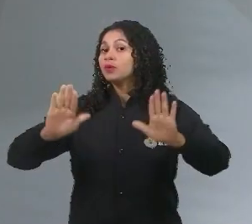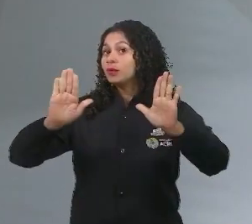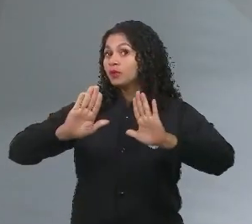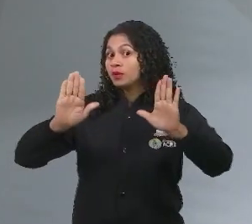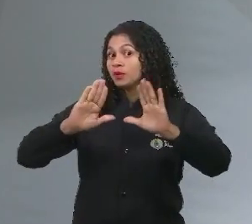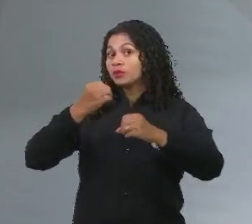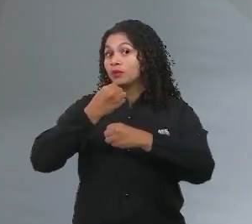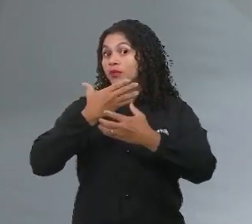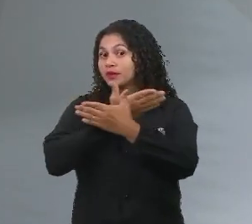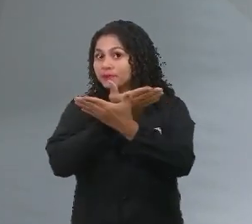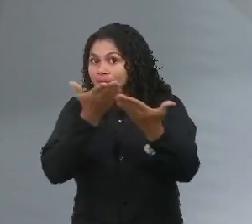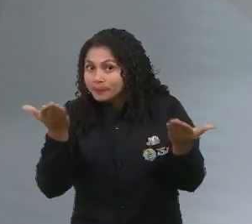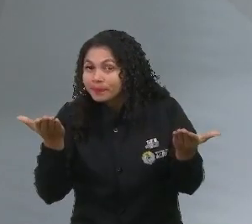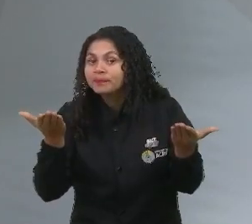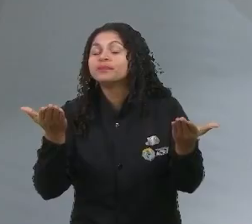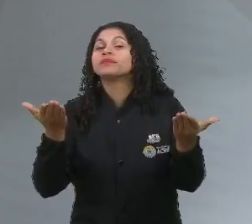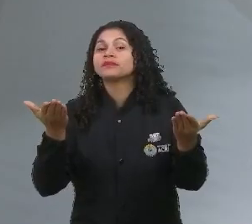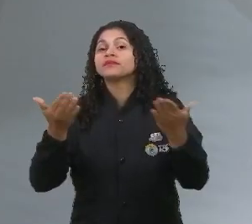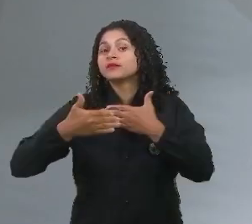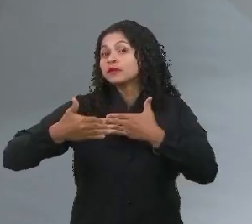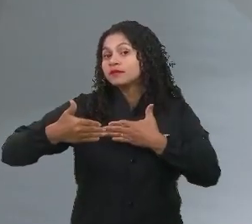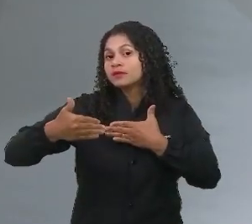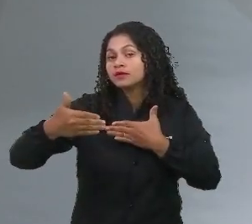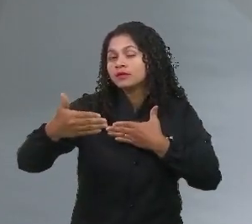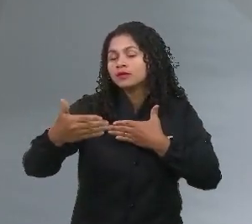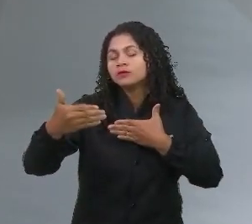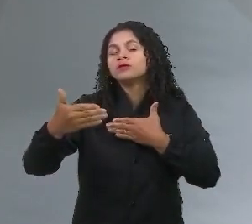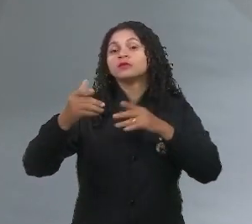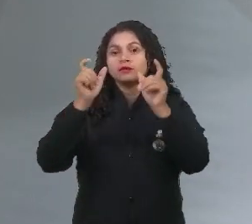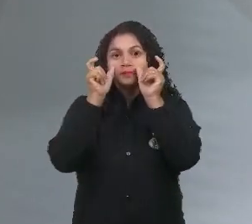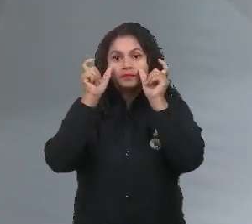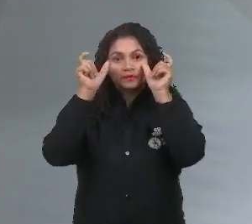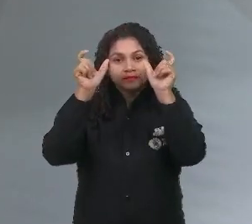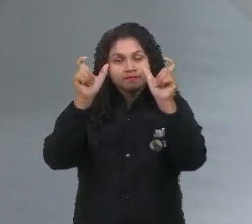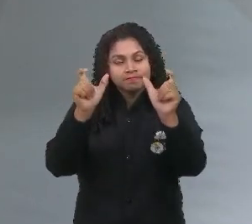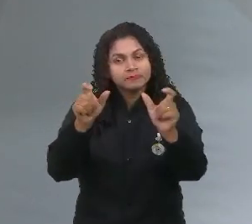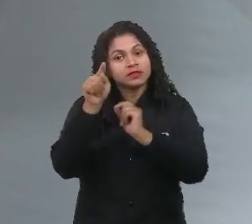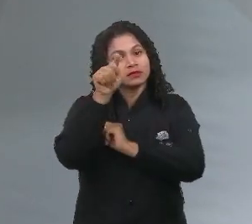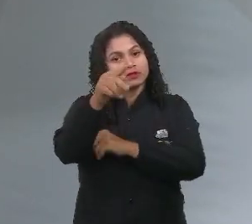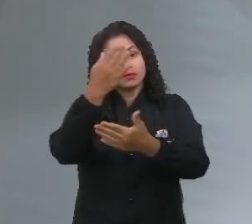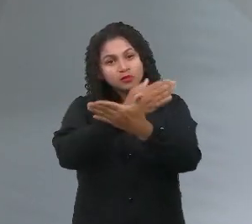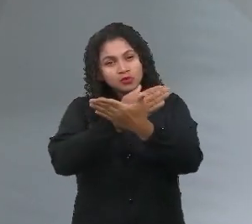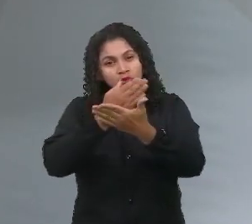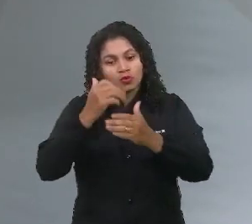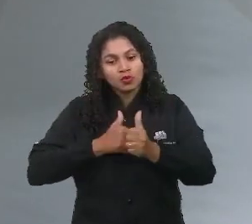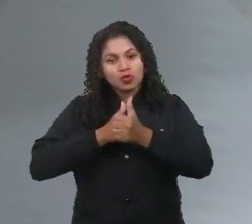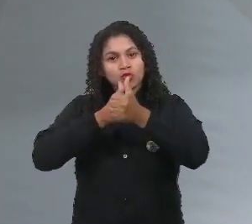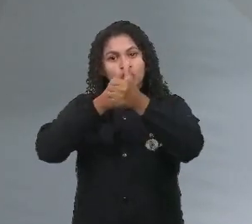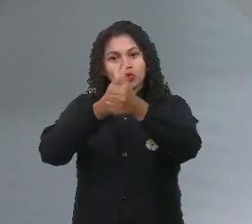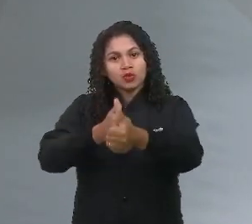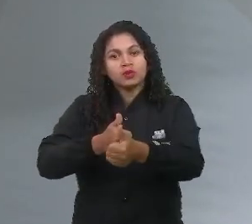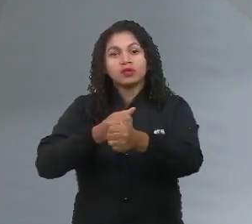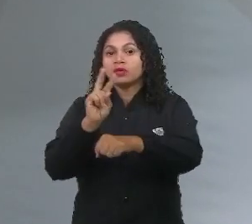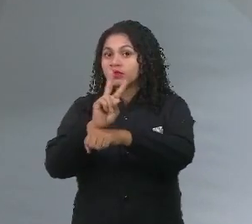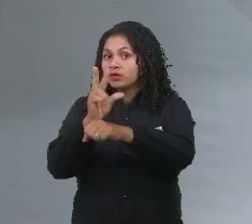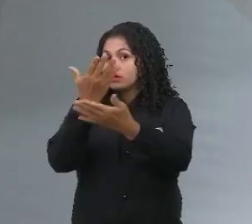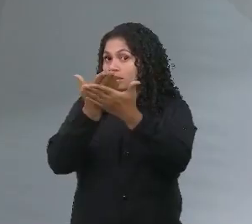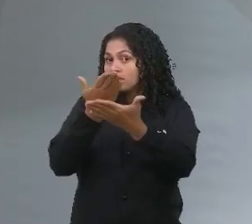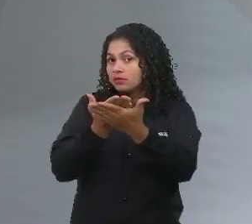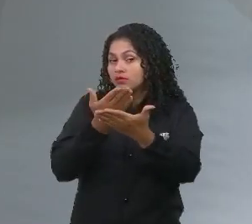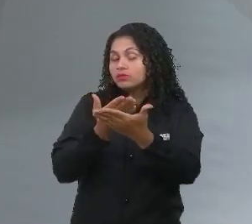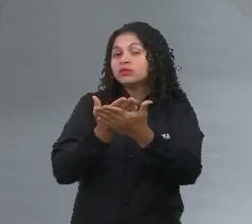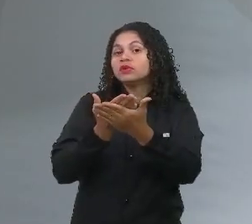Olá, tudo bem com vocês? A partir de agora eu peço a sua atenção para que você comece a acompanhar esta videoaula